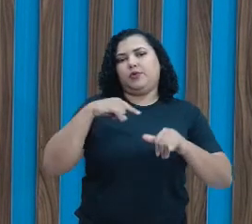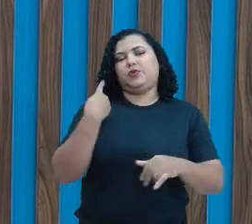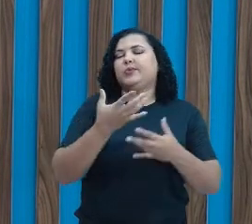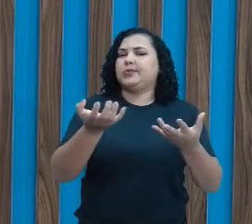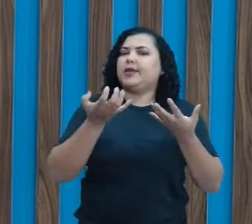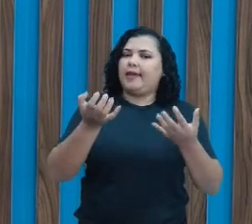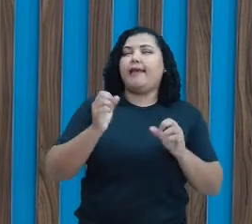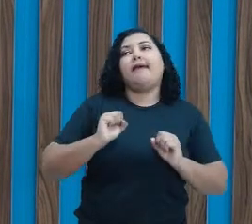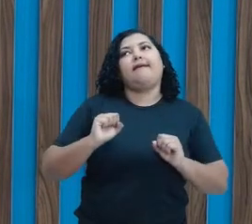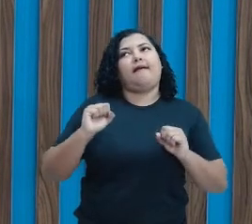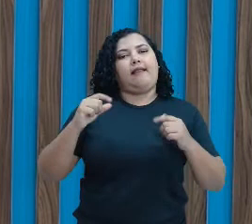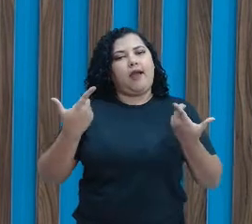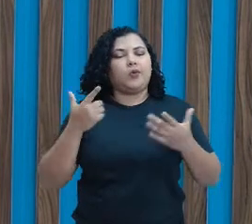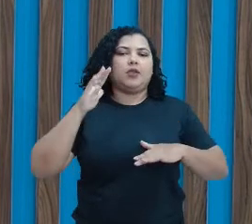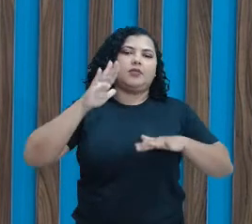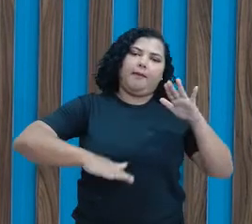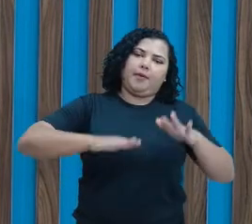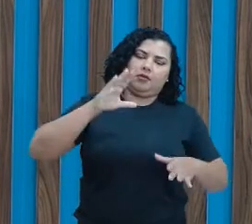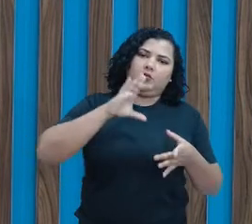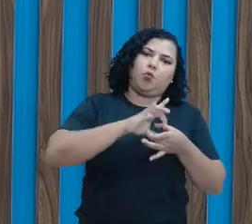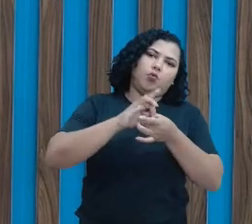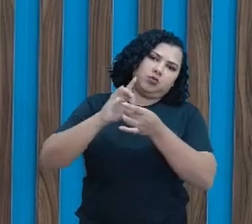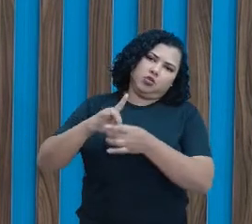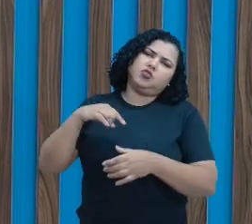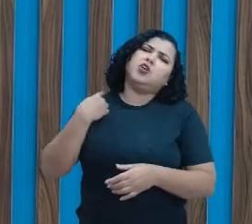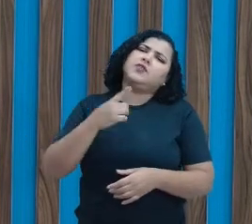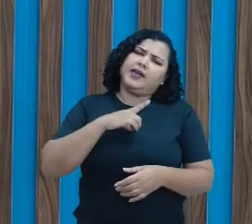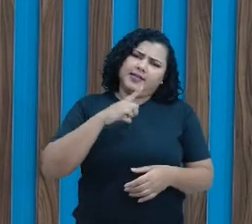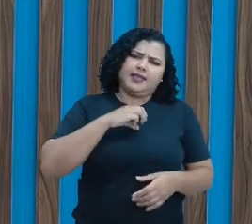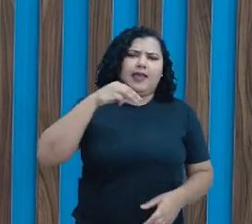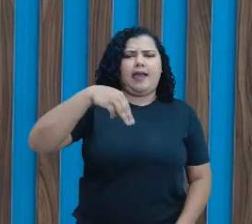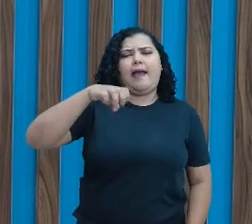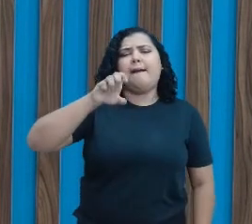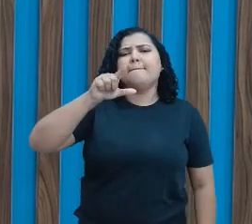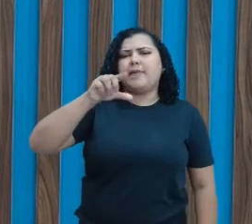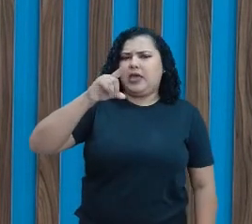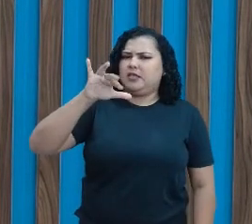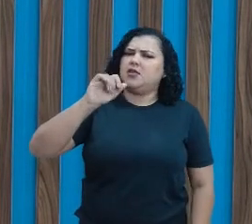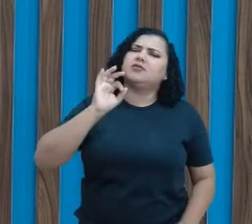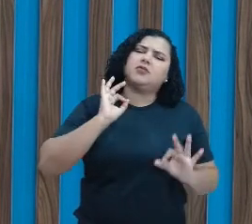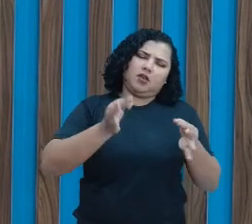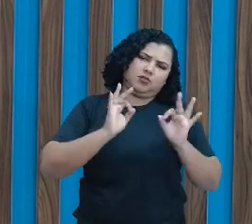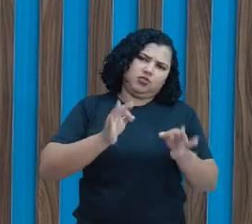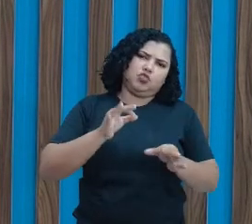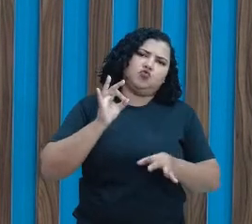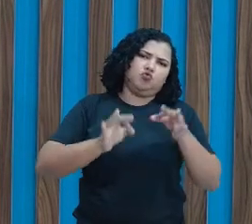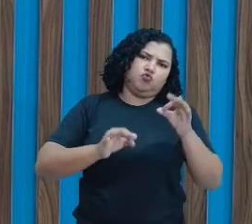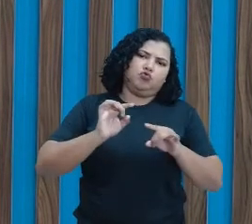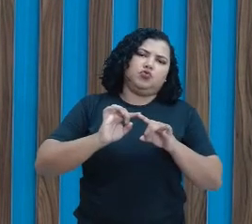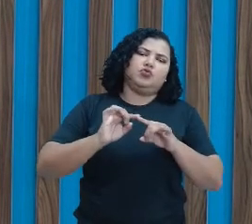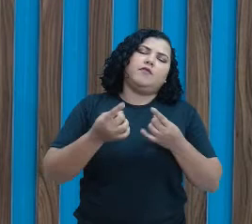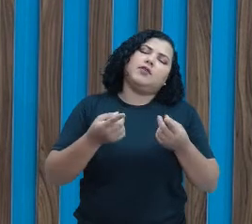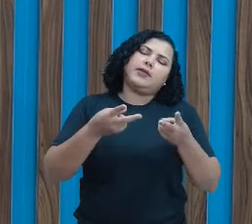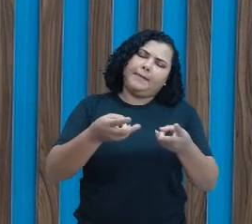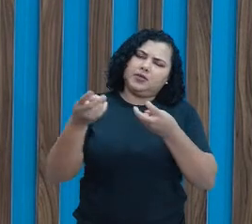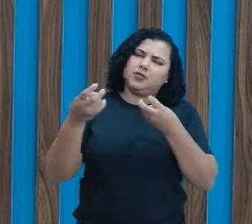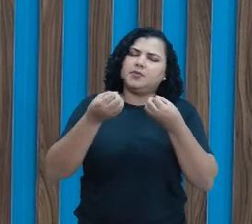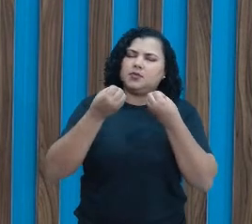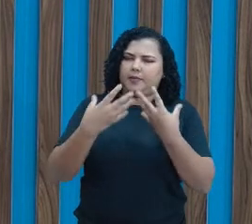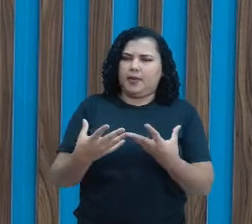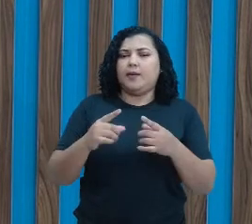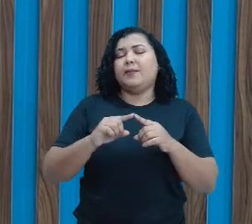queira. É lógico que, dependendo do contexto, a gente vai ter essa média sendo bastante aplicada, né? Vai ser bem vista dentro